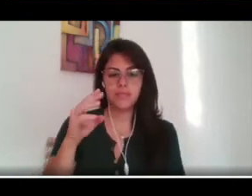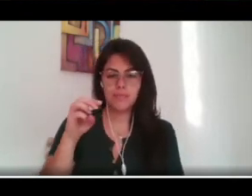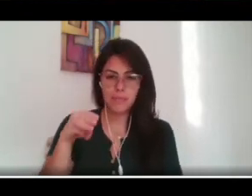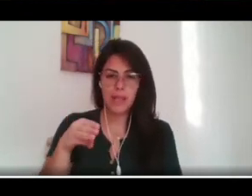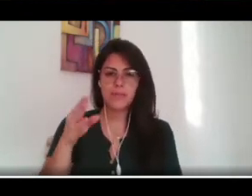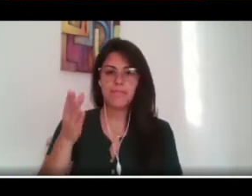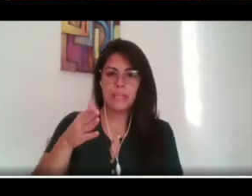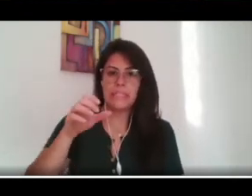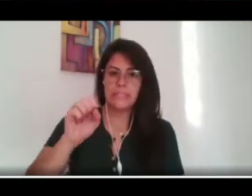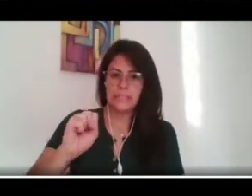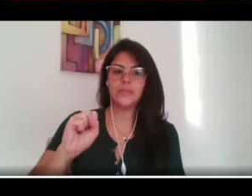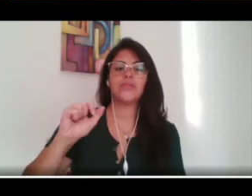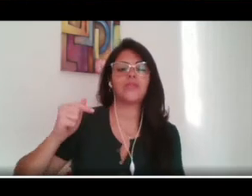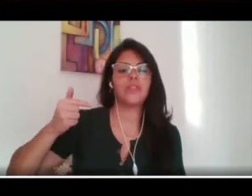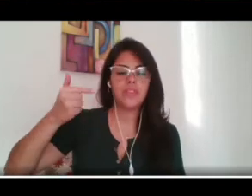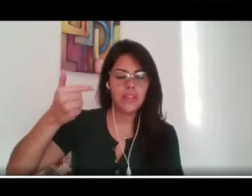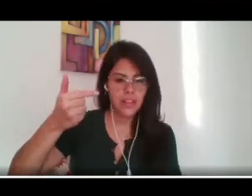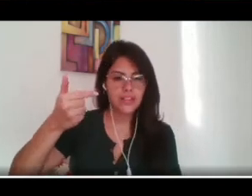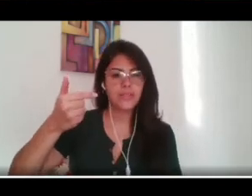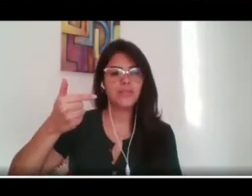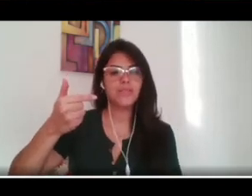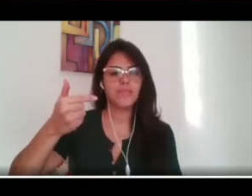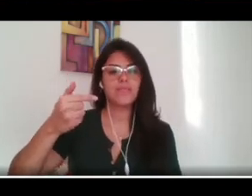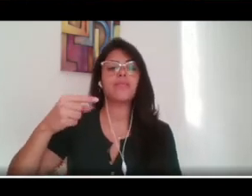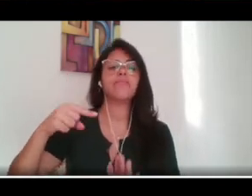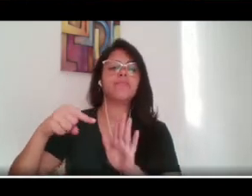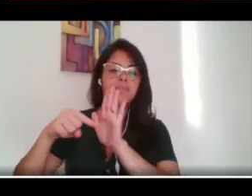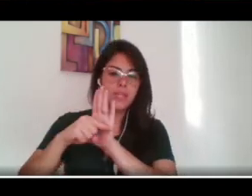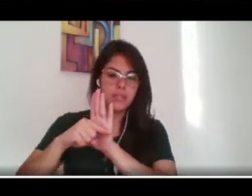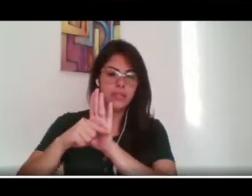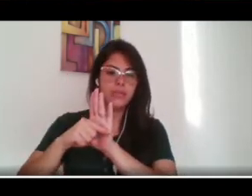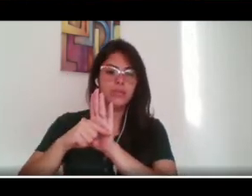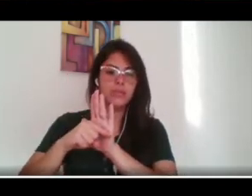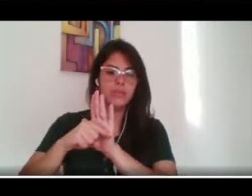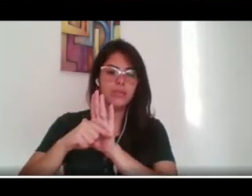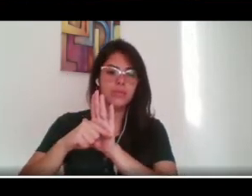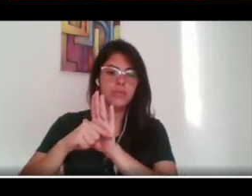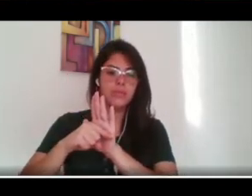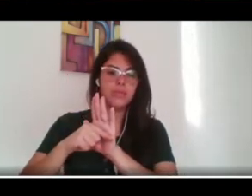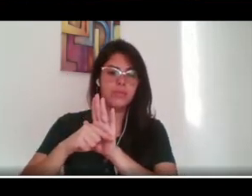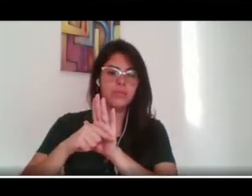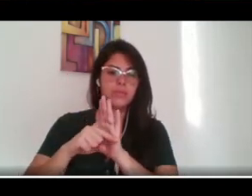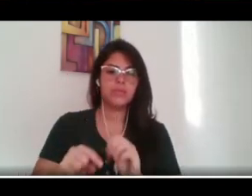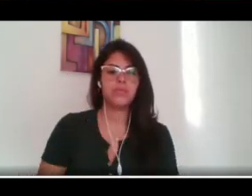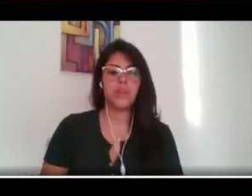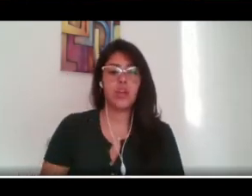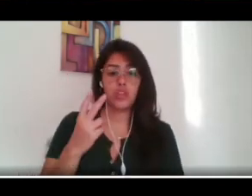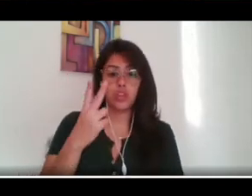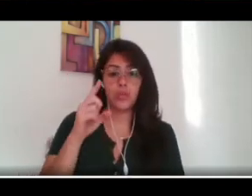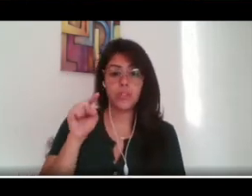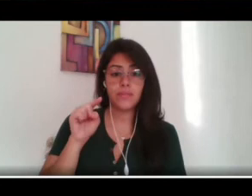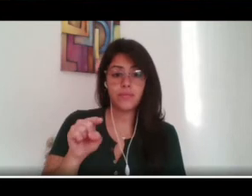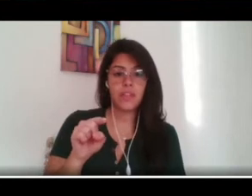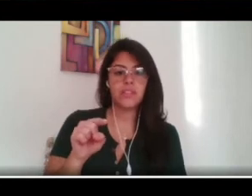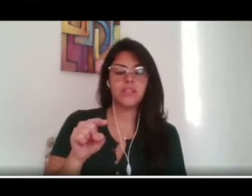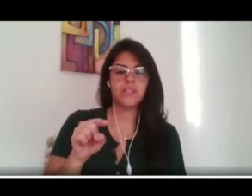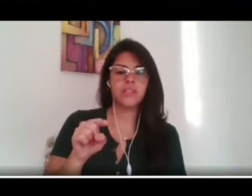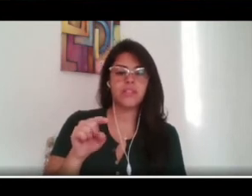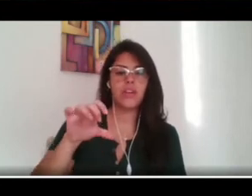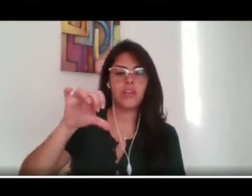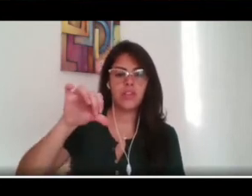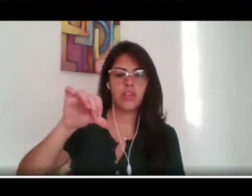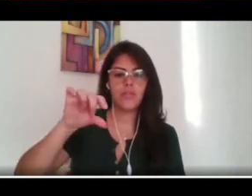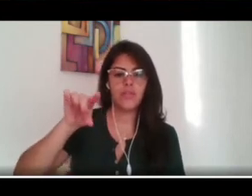menos 2 vezes 9,8 metros por segundo, vezes ΔY, que é